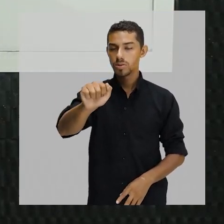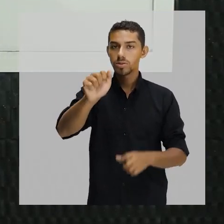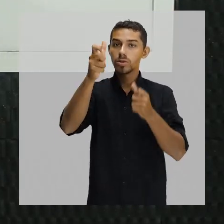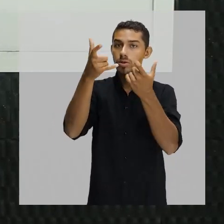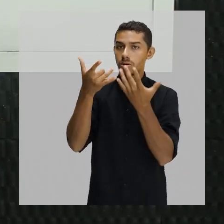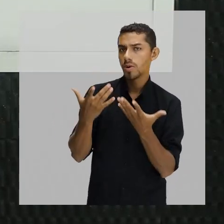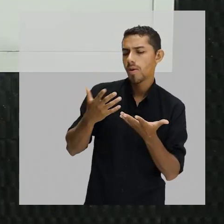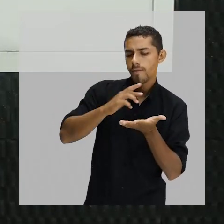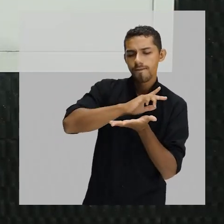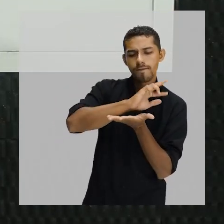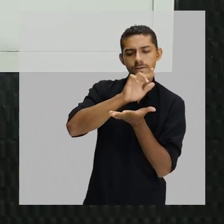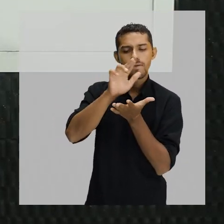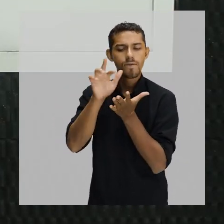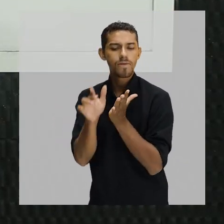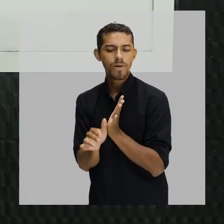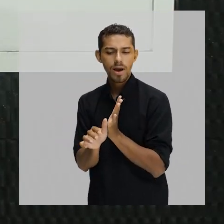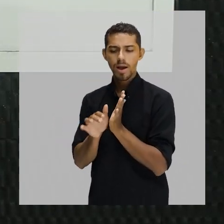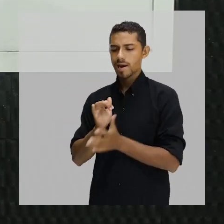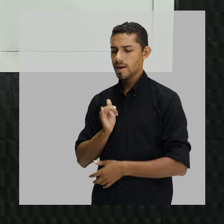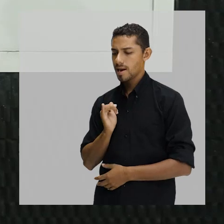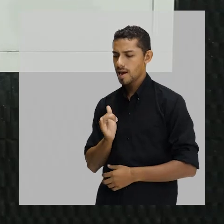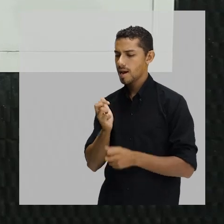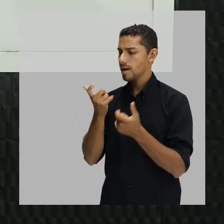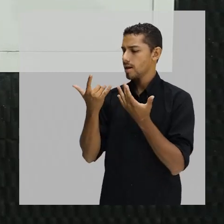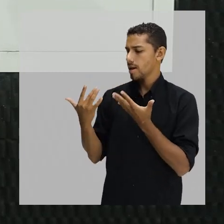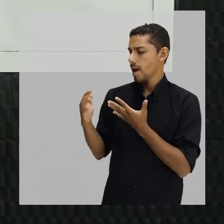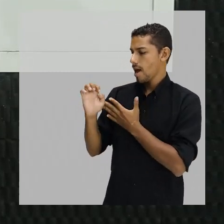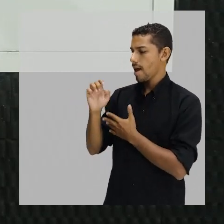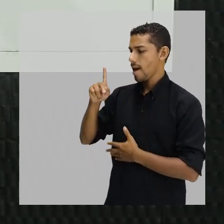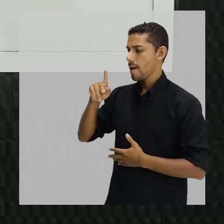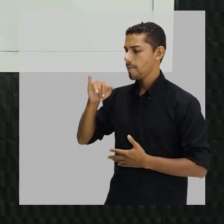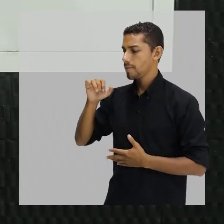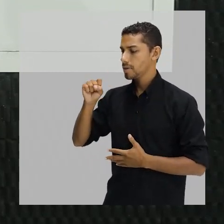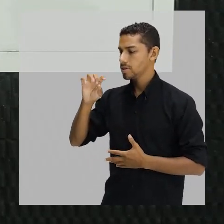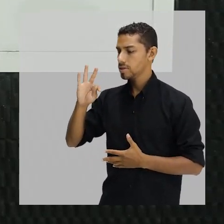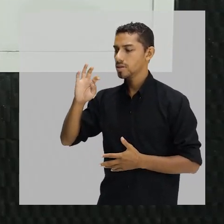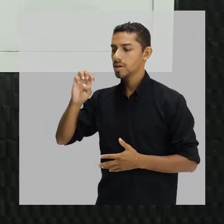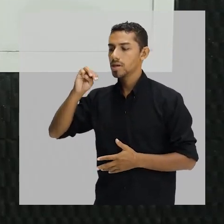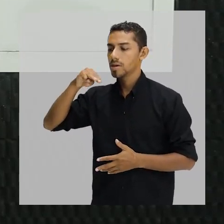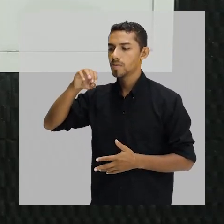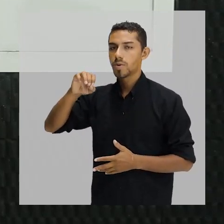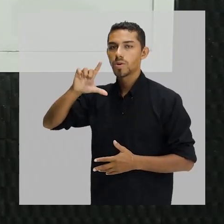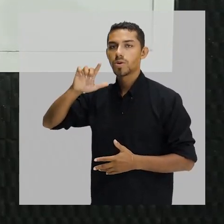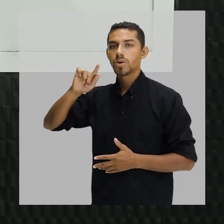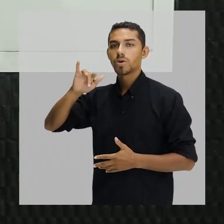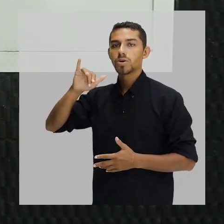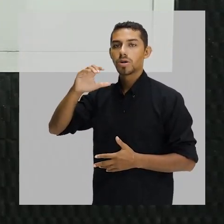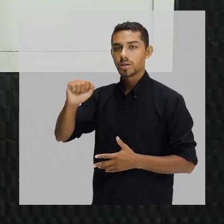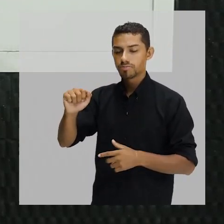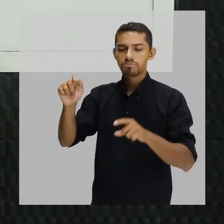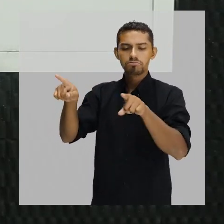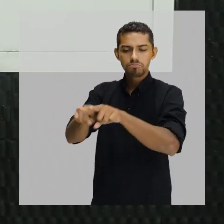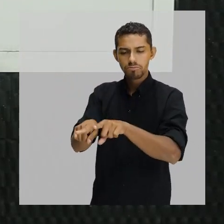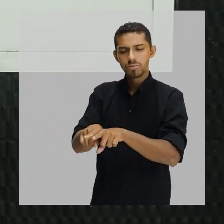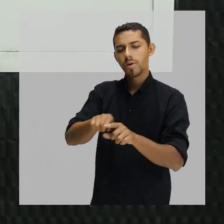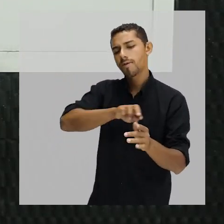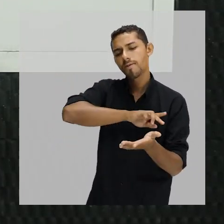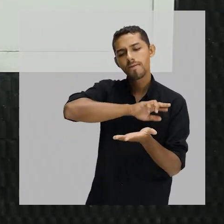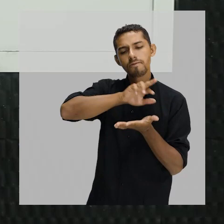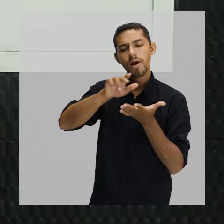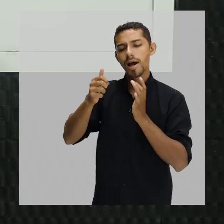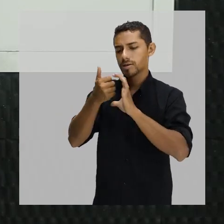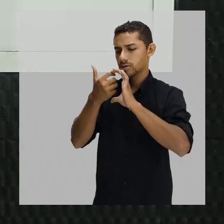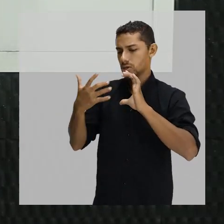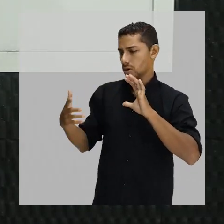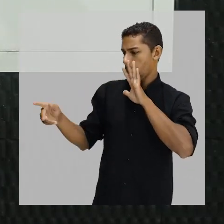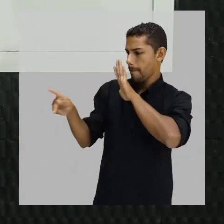discursos, várias narrativas, mas a narrativa epistemológica, ela traz dentro dela uma série de características próprias